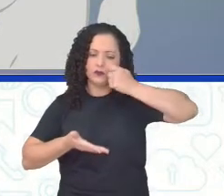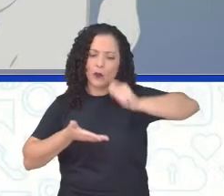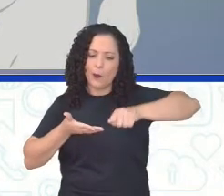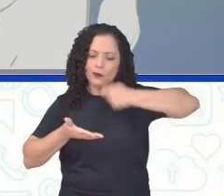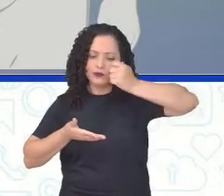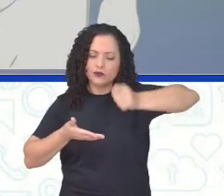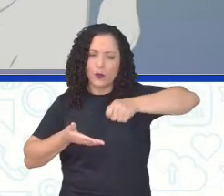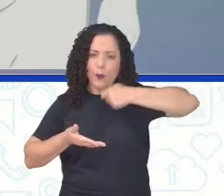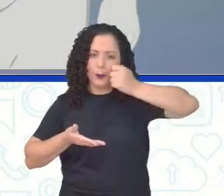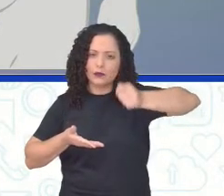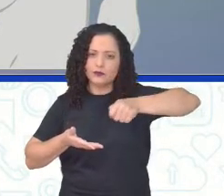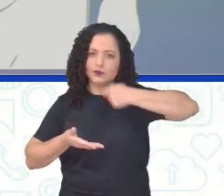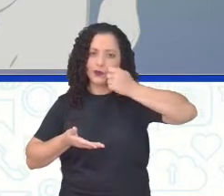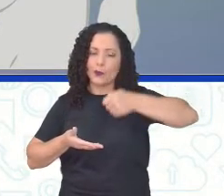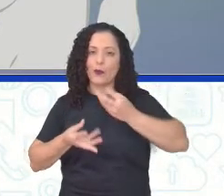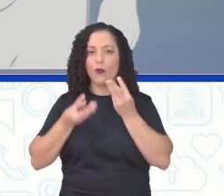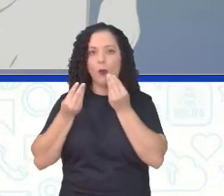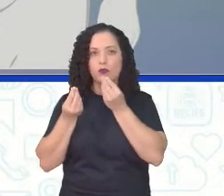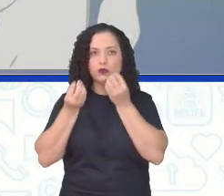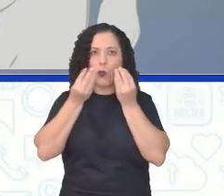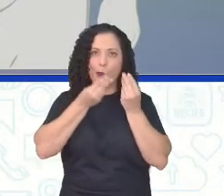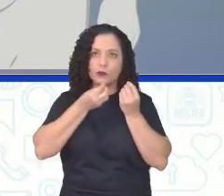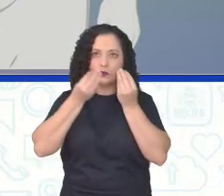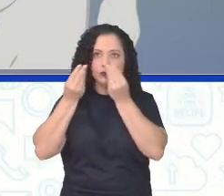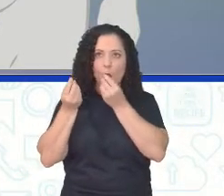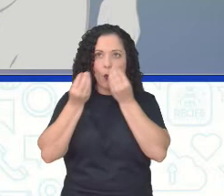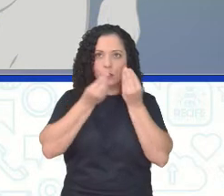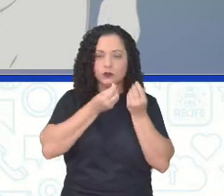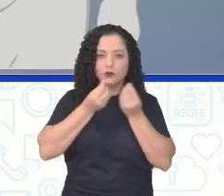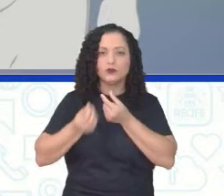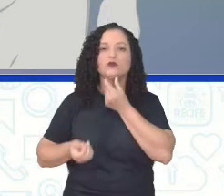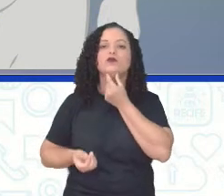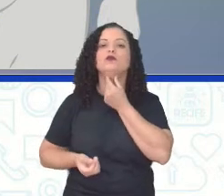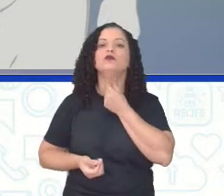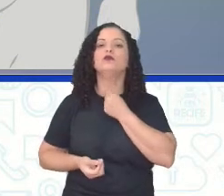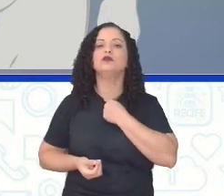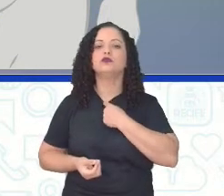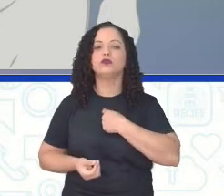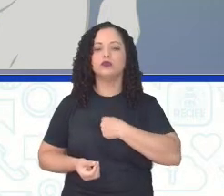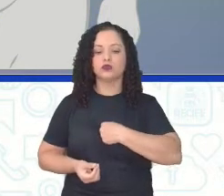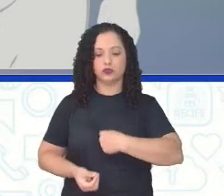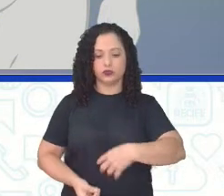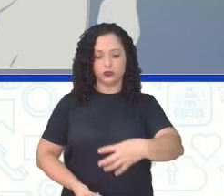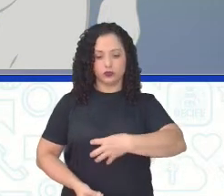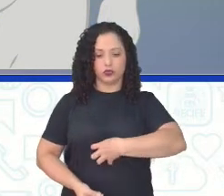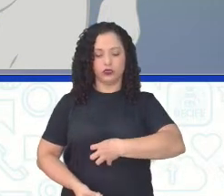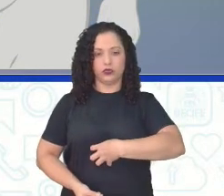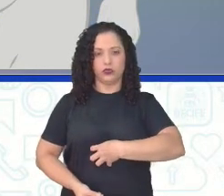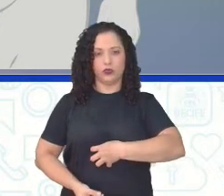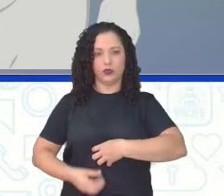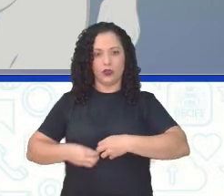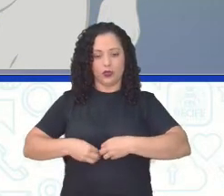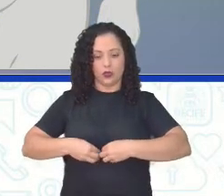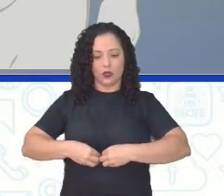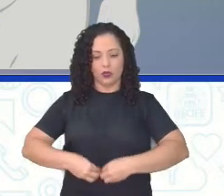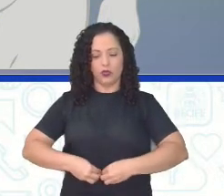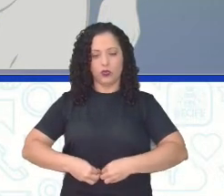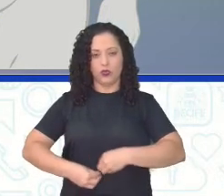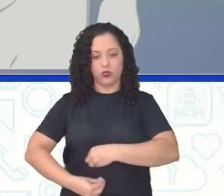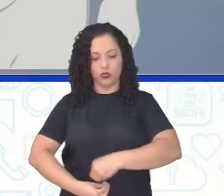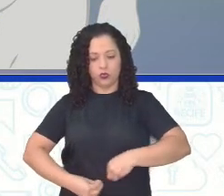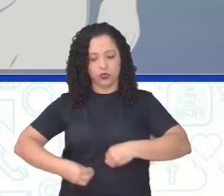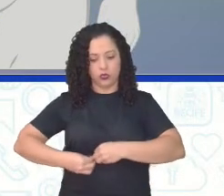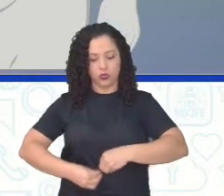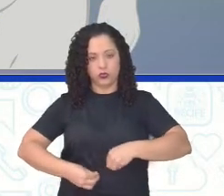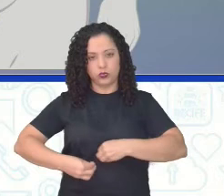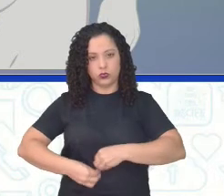físico. A quebra, a digestão vai acontecer lá no estômago, a absorção no intestino e a eliminação, né,